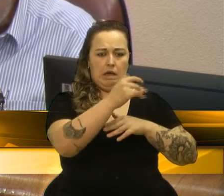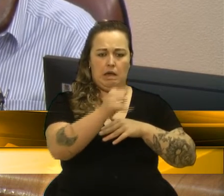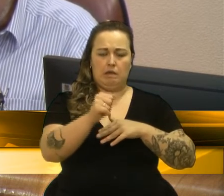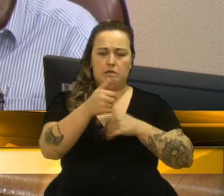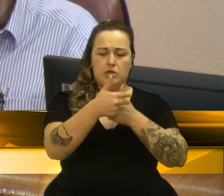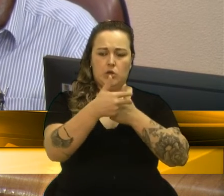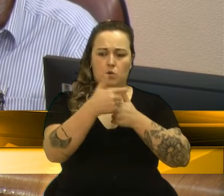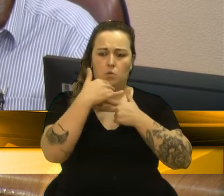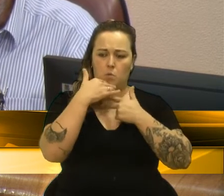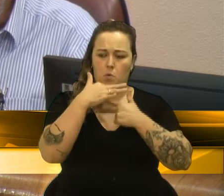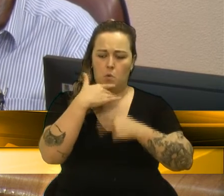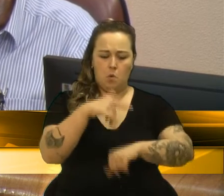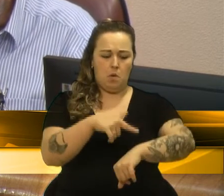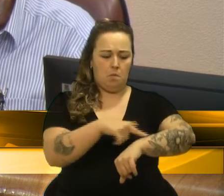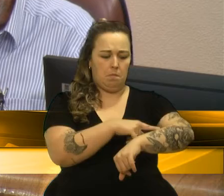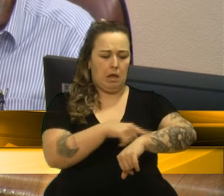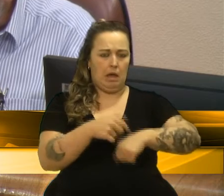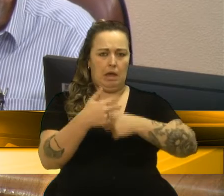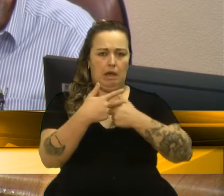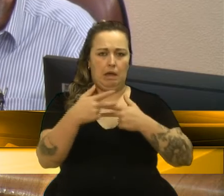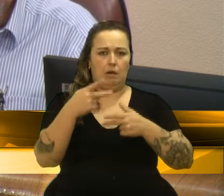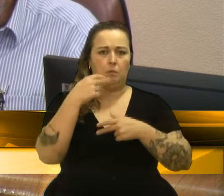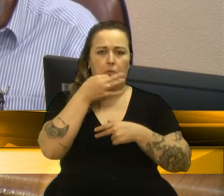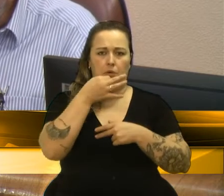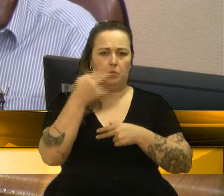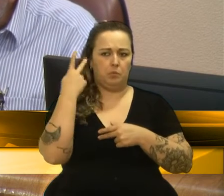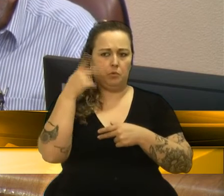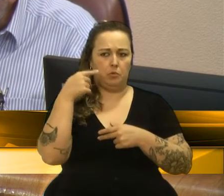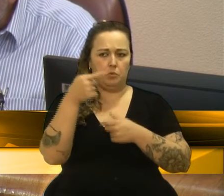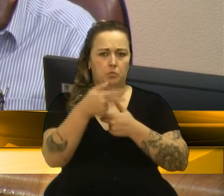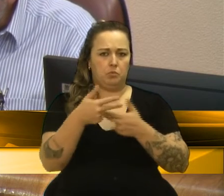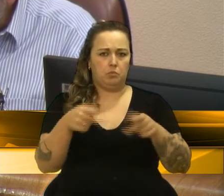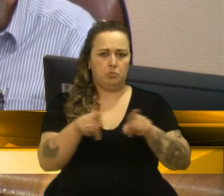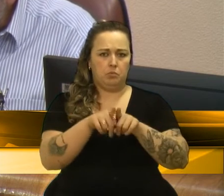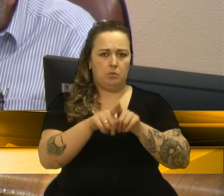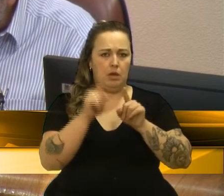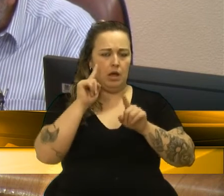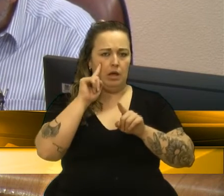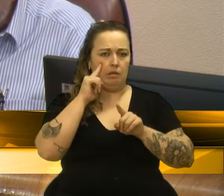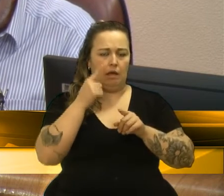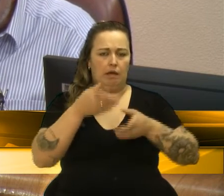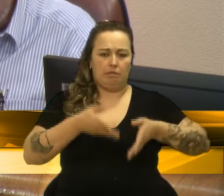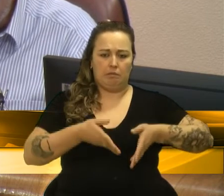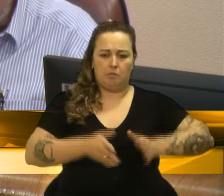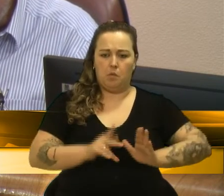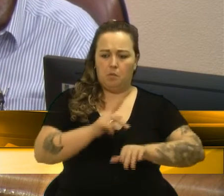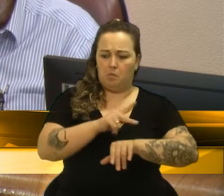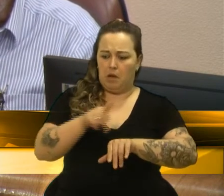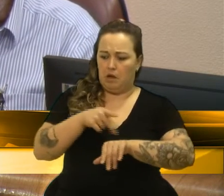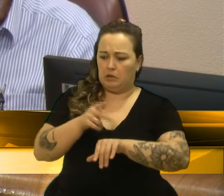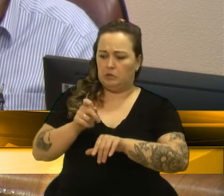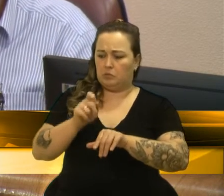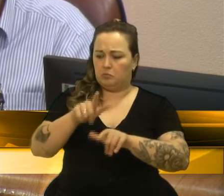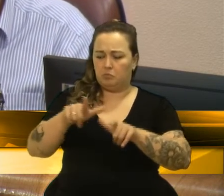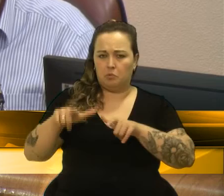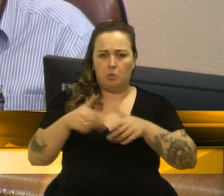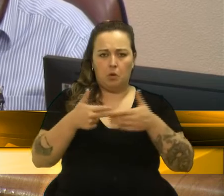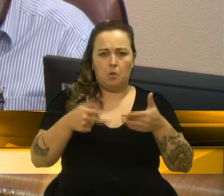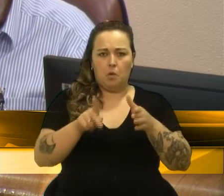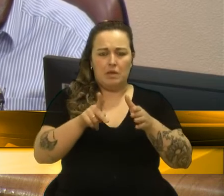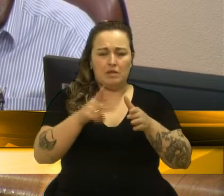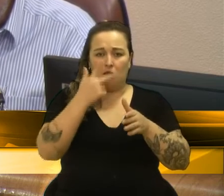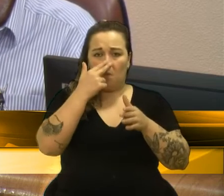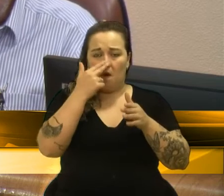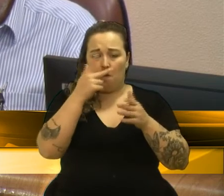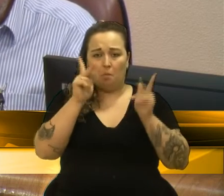religião, opinião política ou de outra natureza, origem nacional, social, riqueza, nascimento ou qualquer outra condição. Fecha